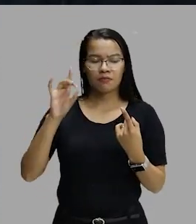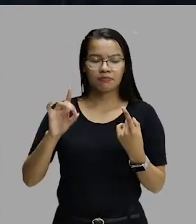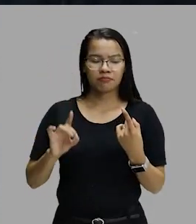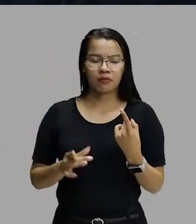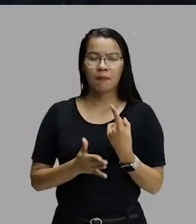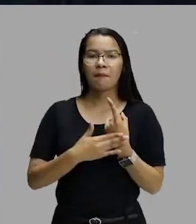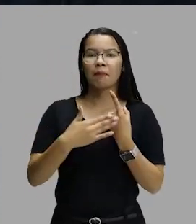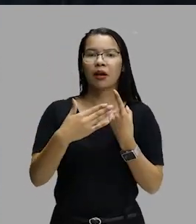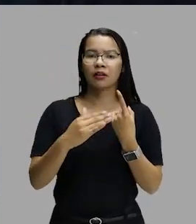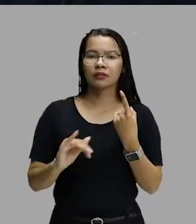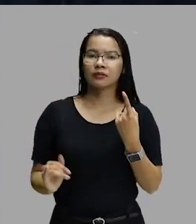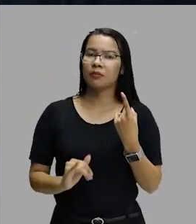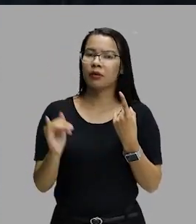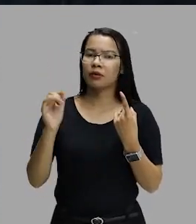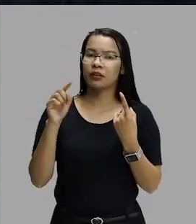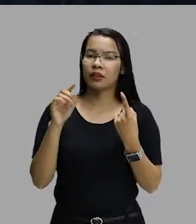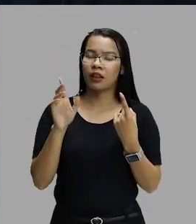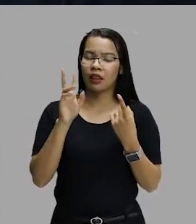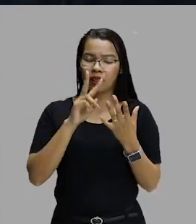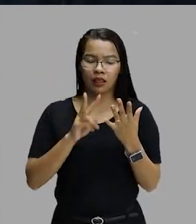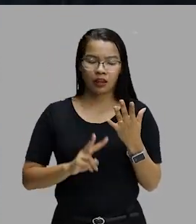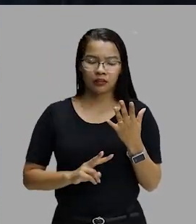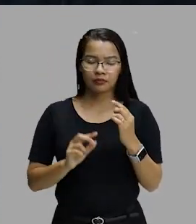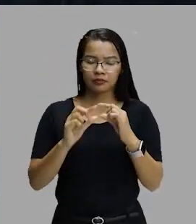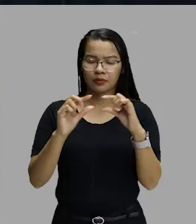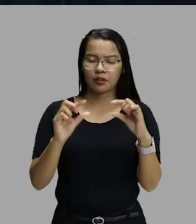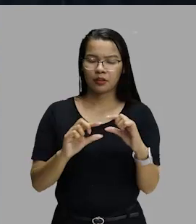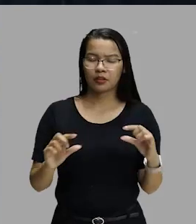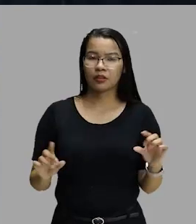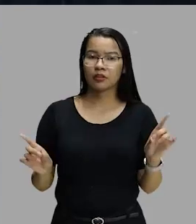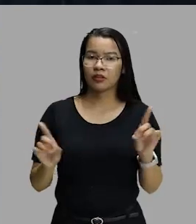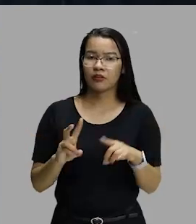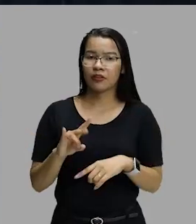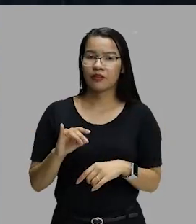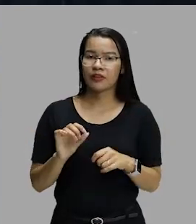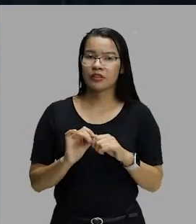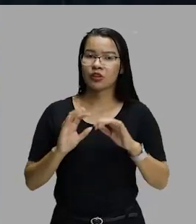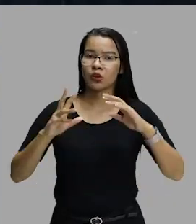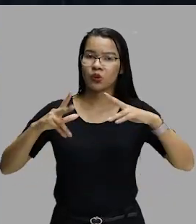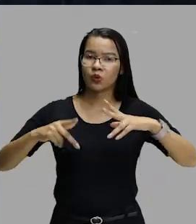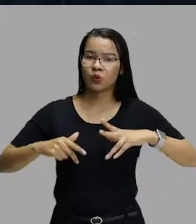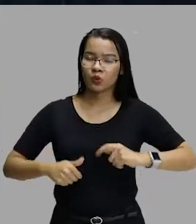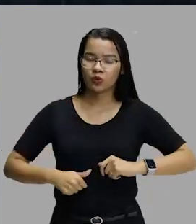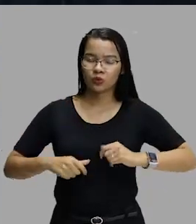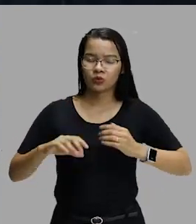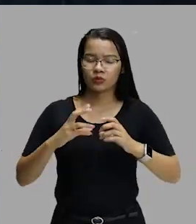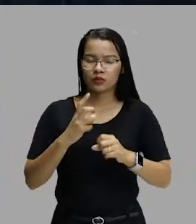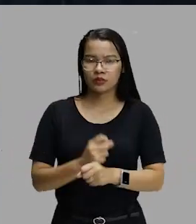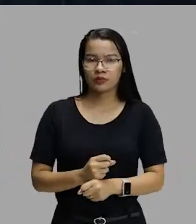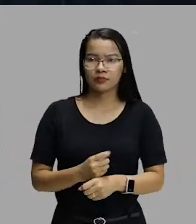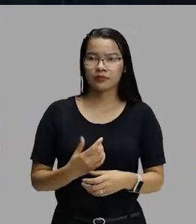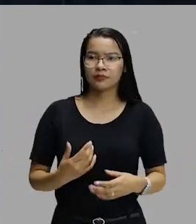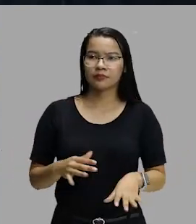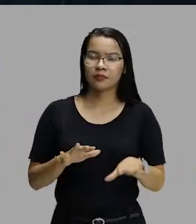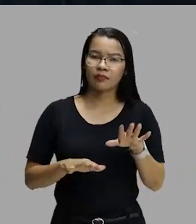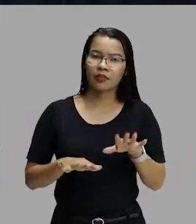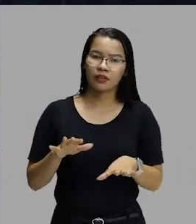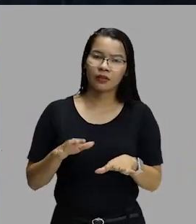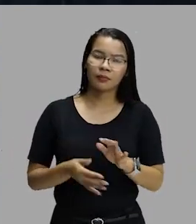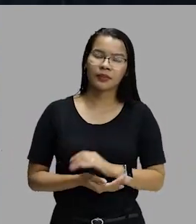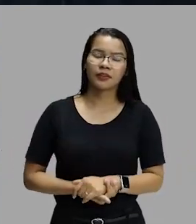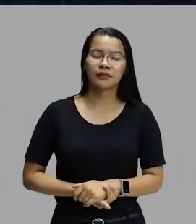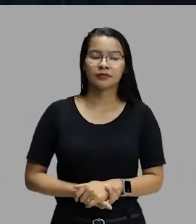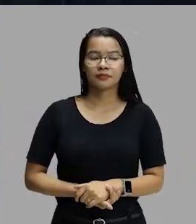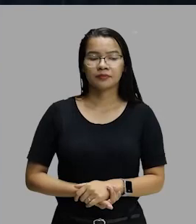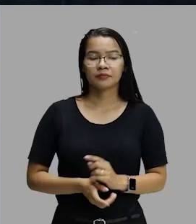lerem os parágrafos. Não que eu vá fazer resumo de todos eles, dependendo da quantidade de capítulos de um livro, isso vai ser